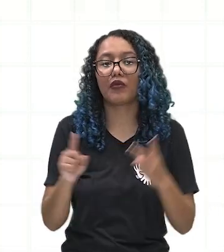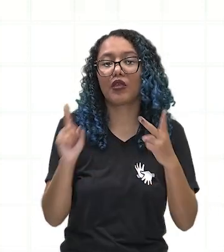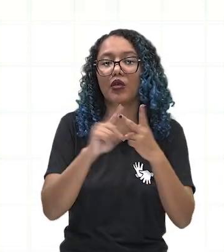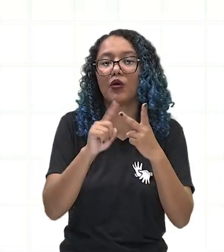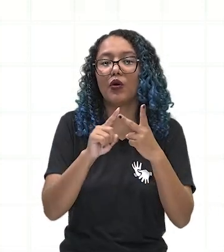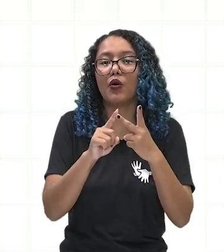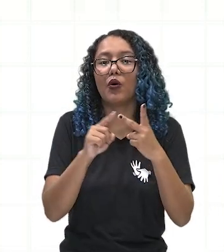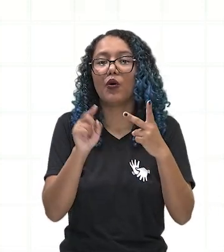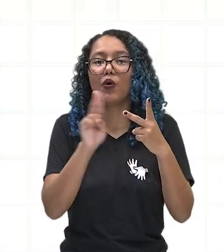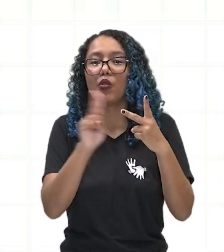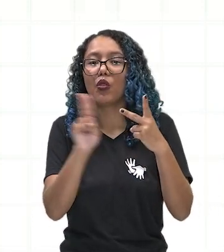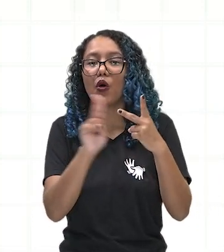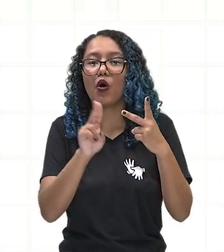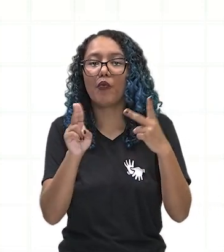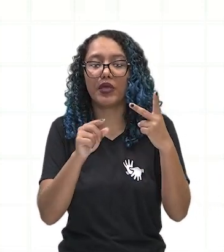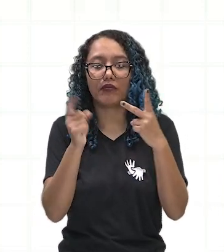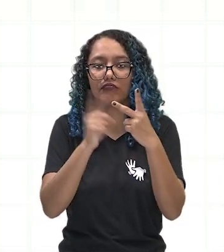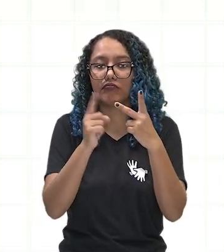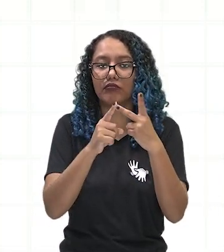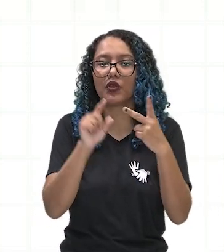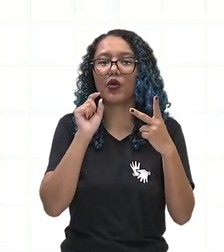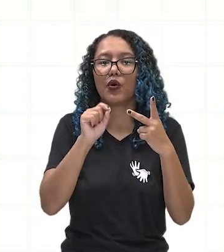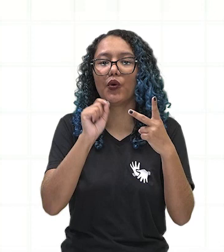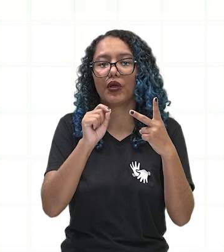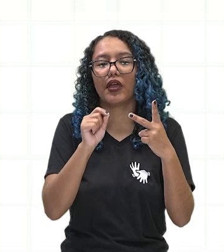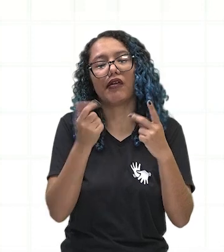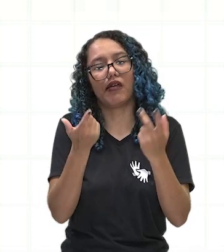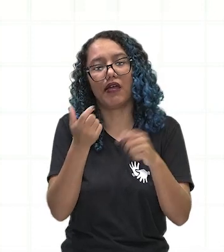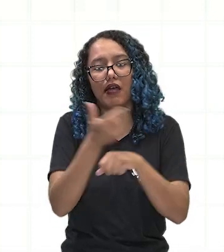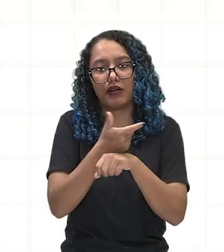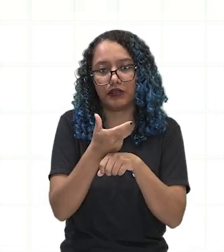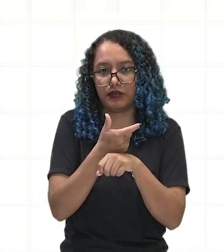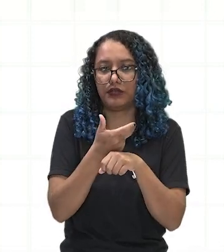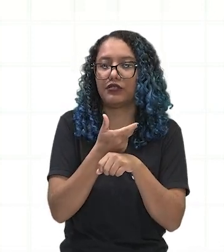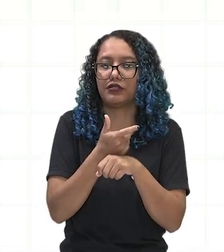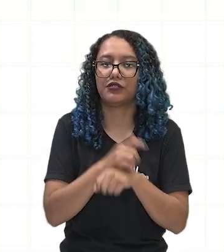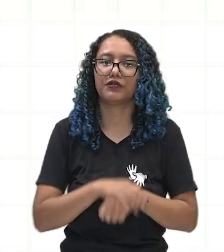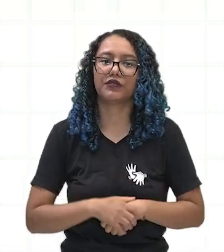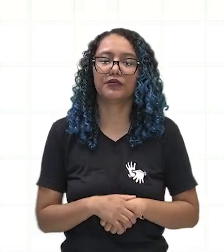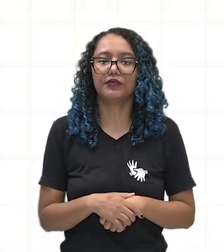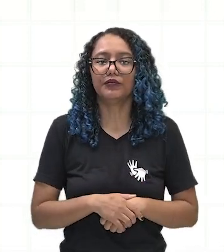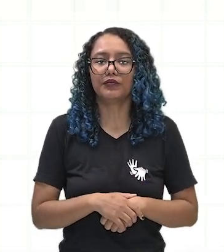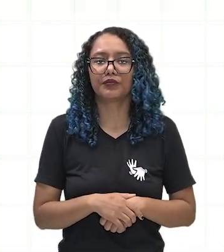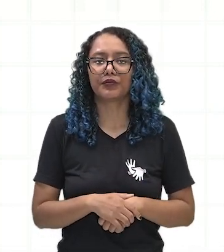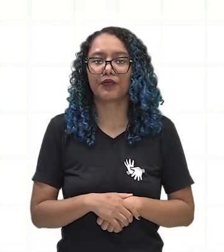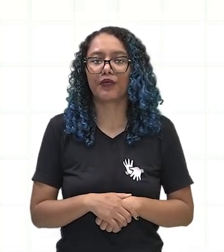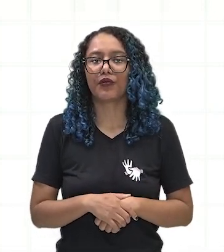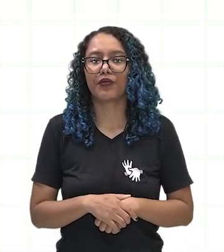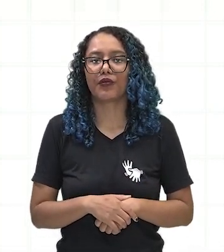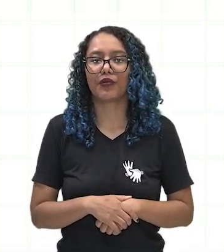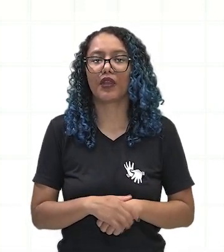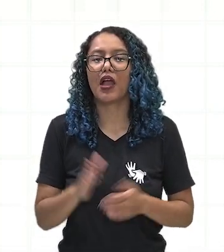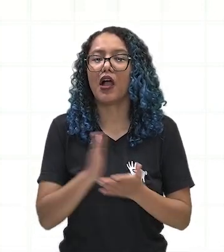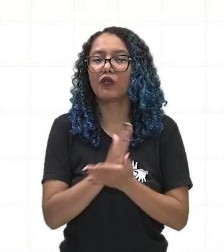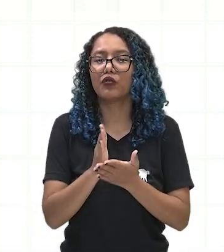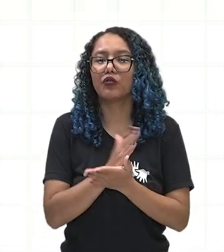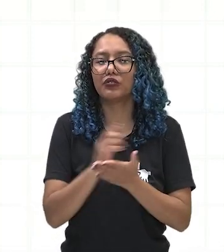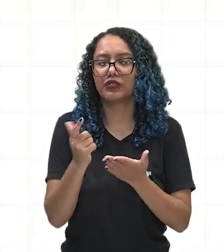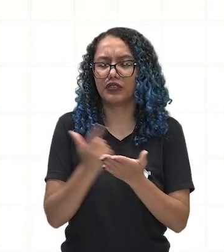o segundo nome, ele é chamado de adjetivo. Em alguns livros você vai encontrar aí a